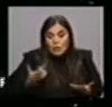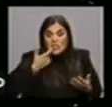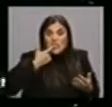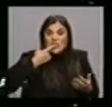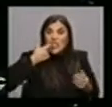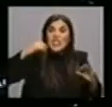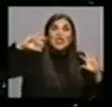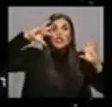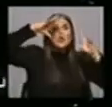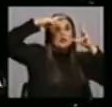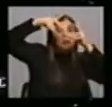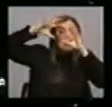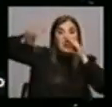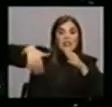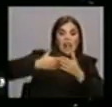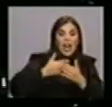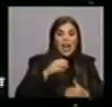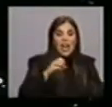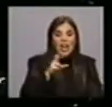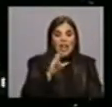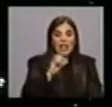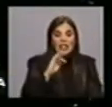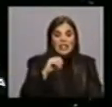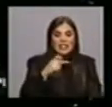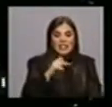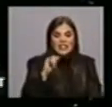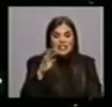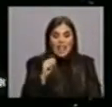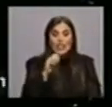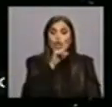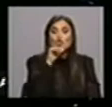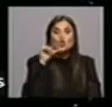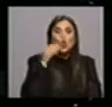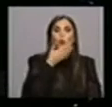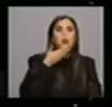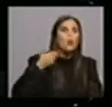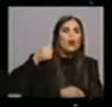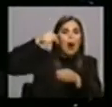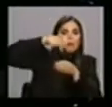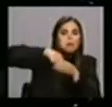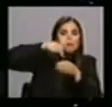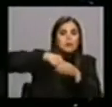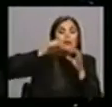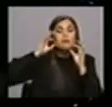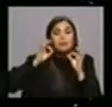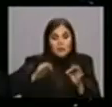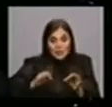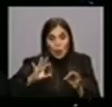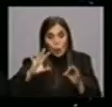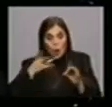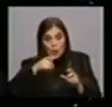eles atingiram uns cristais azuis muito bonitos. Estão no seu interior cristais azuis de Ibonite. E quando